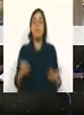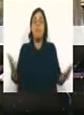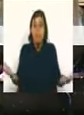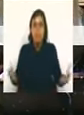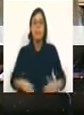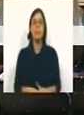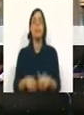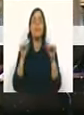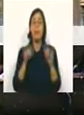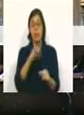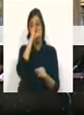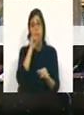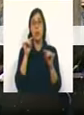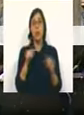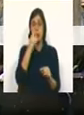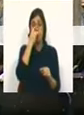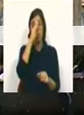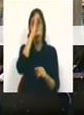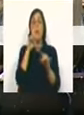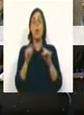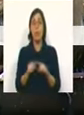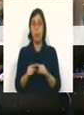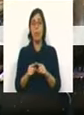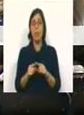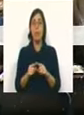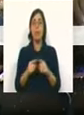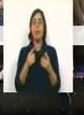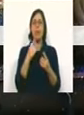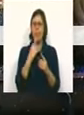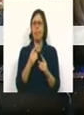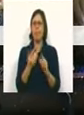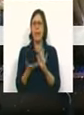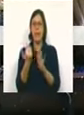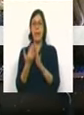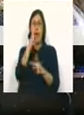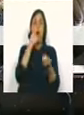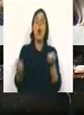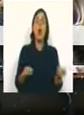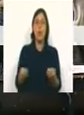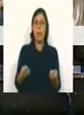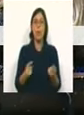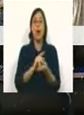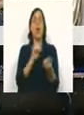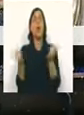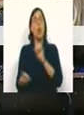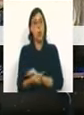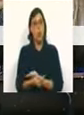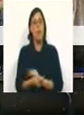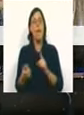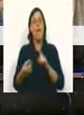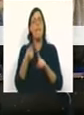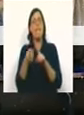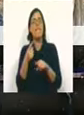é, este governo é um governo que está a saque e a governação converteu-se numa